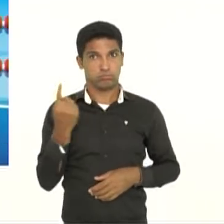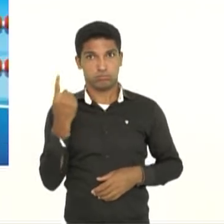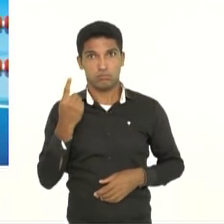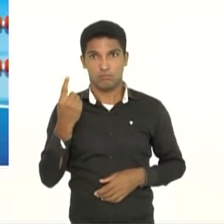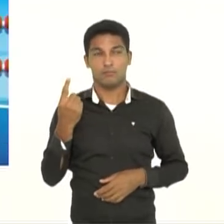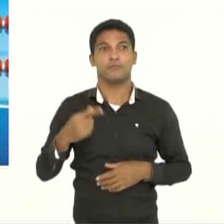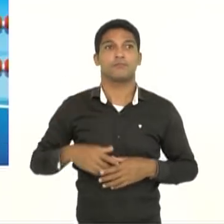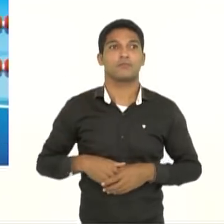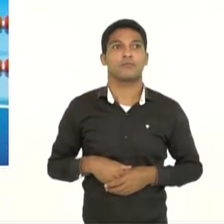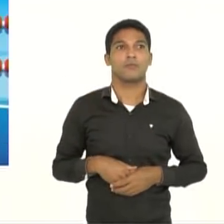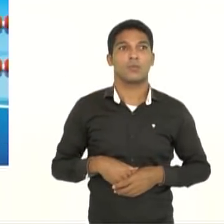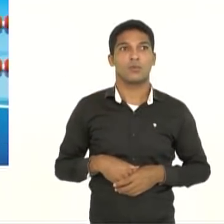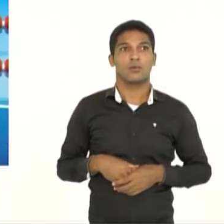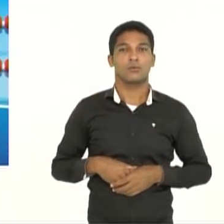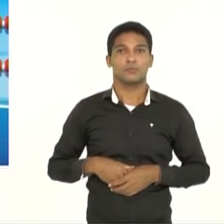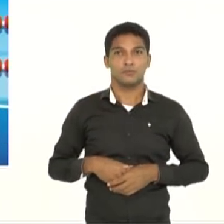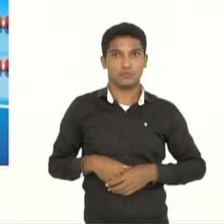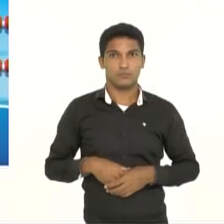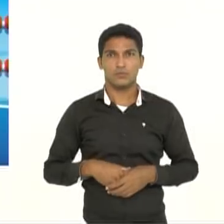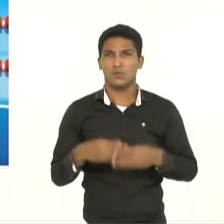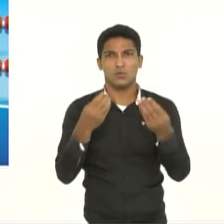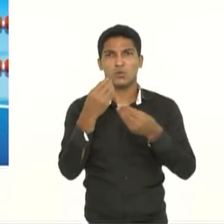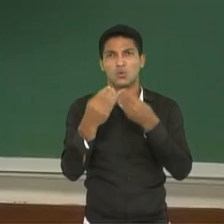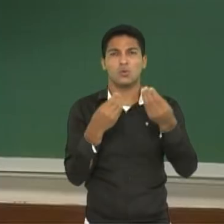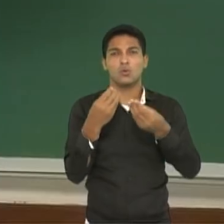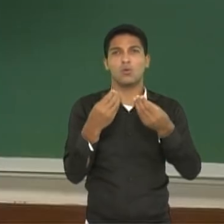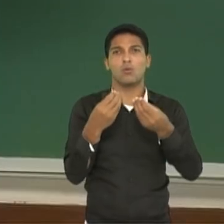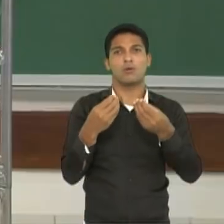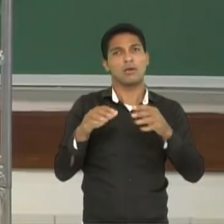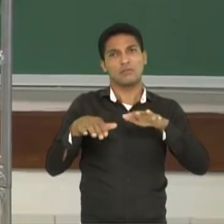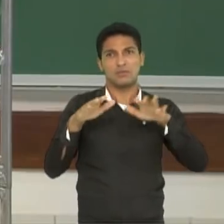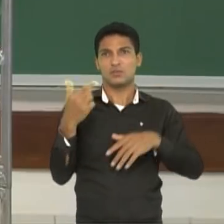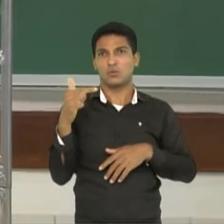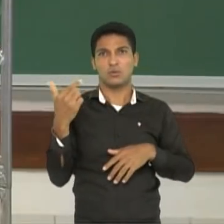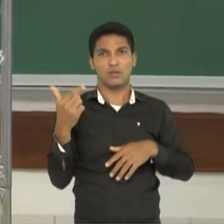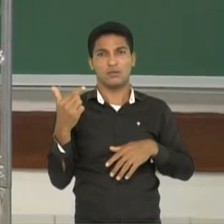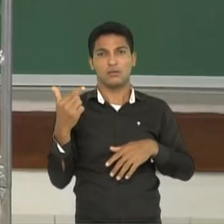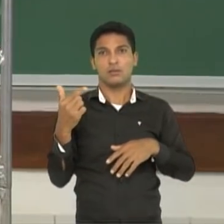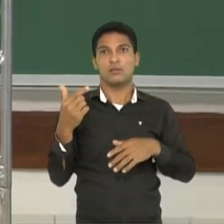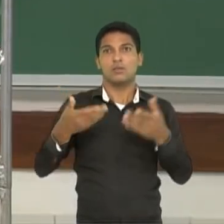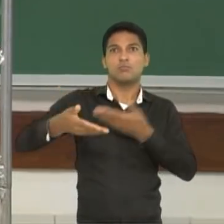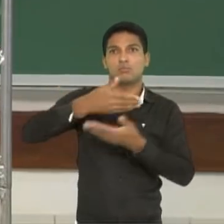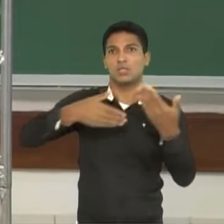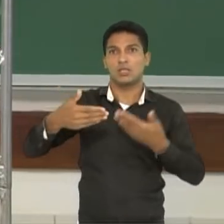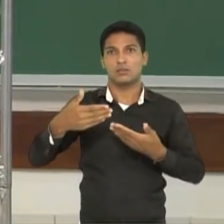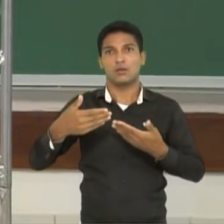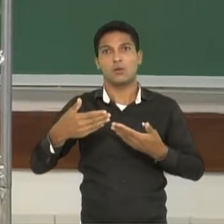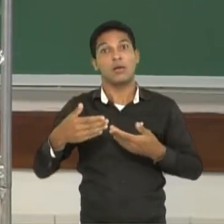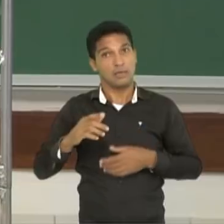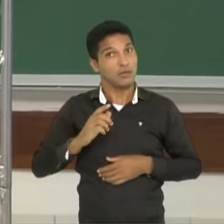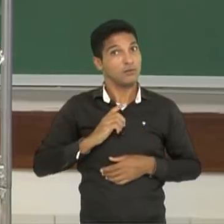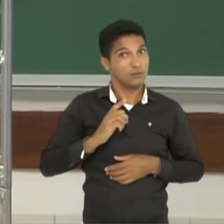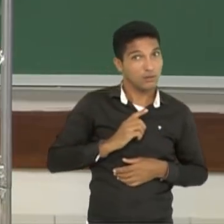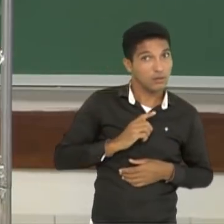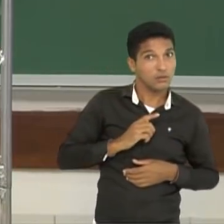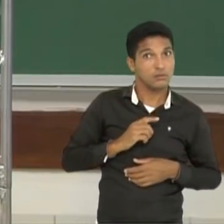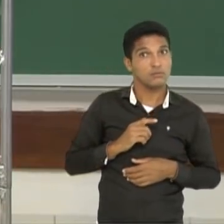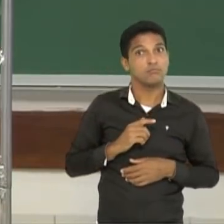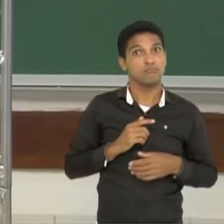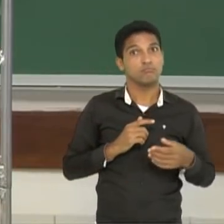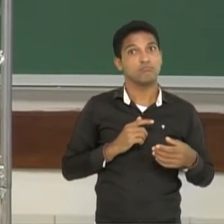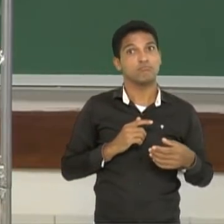formato de baterias ou séries. Como que é isso? Sem interação, com interação. Em alguns desses esportes, o competidor